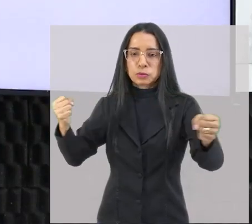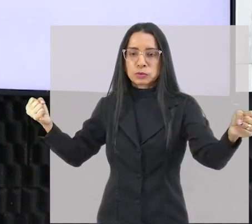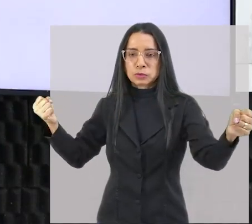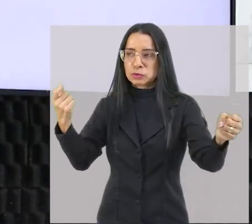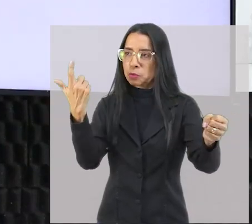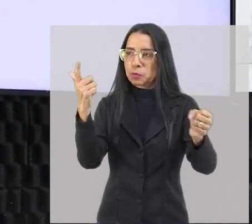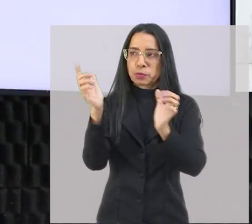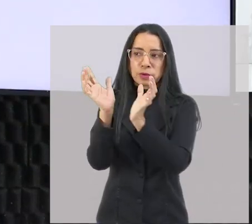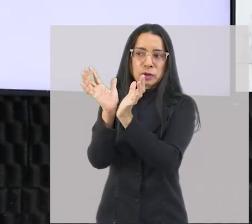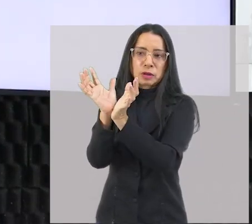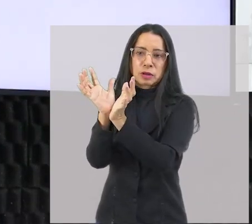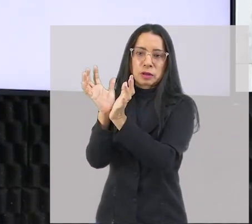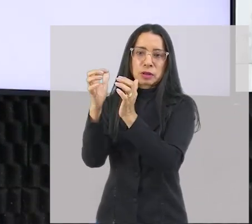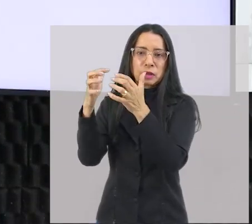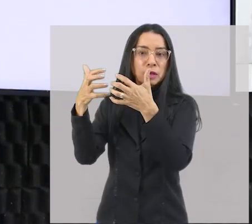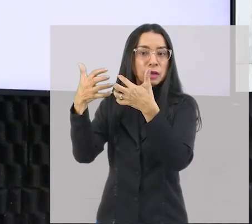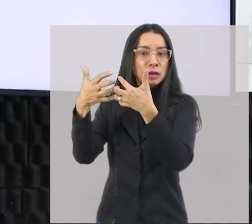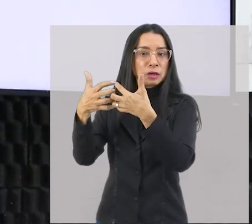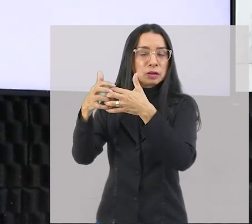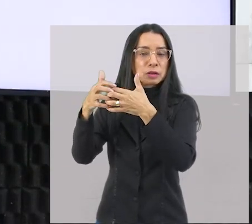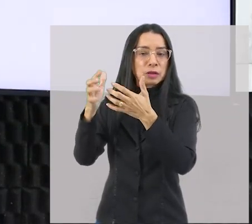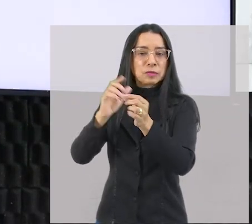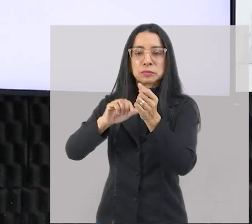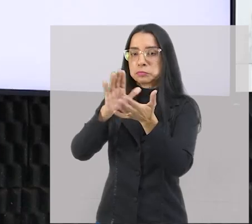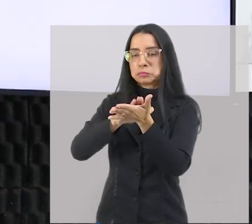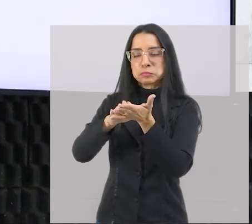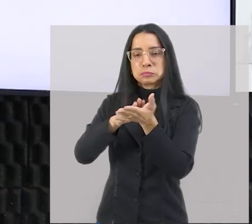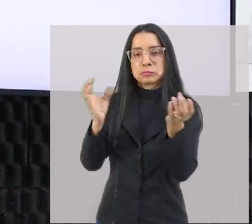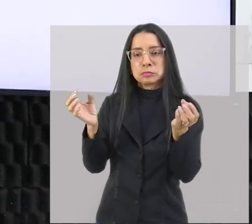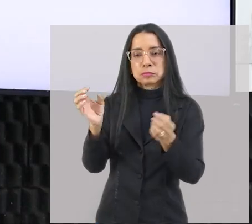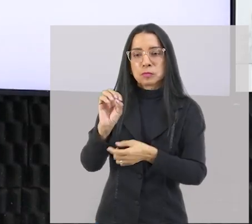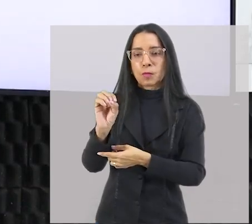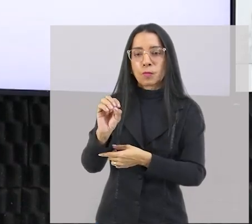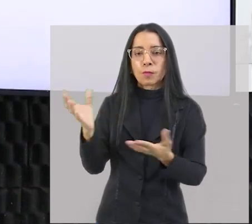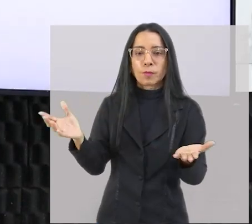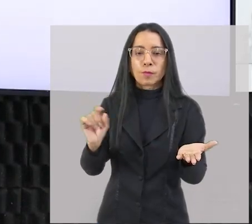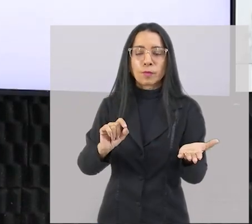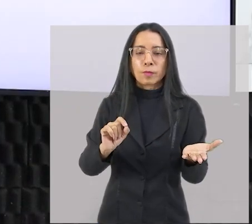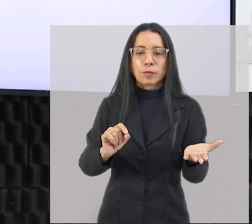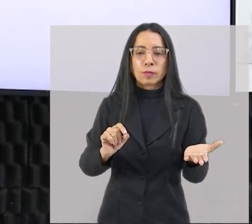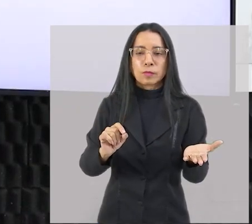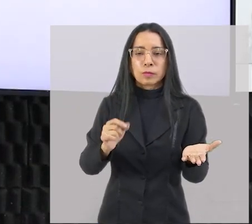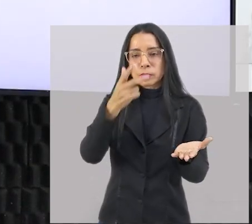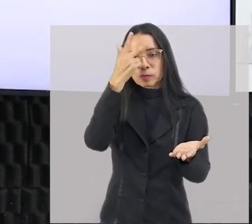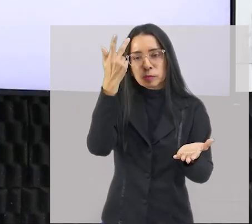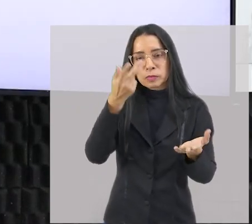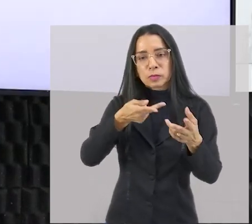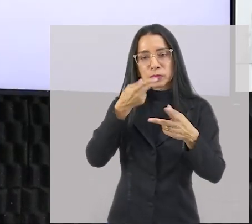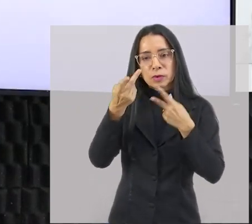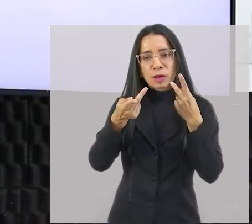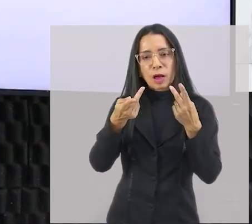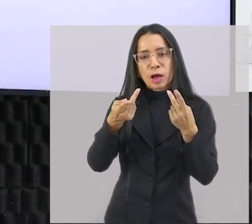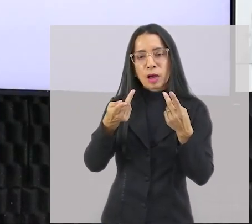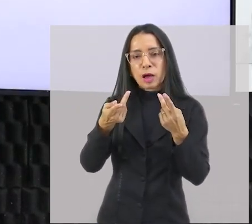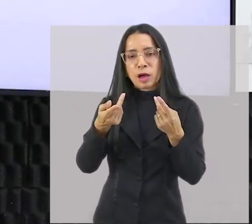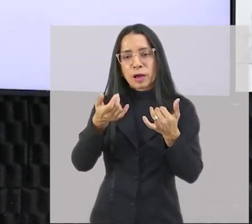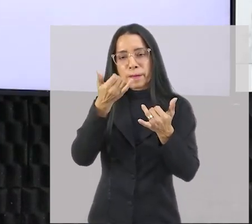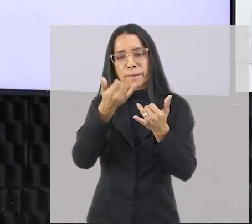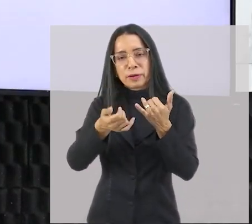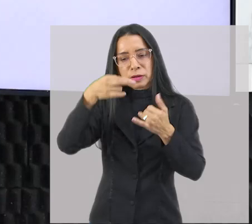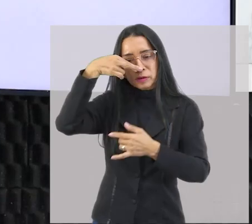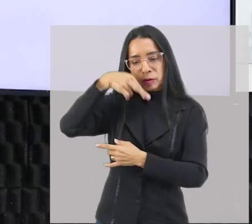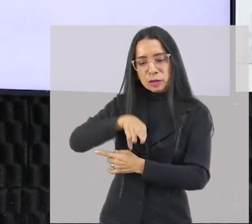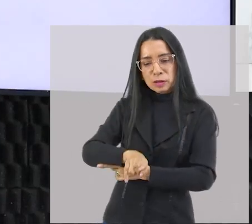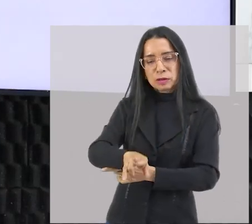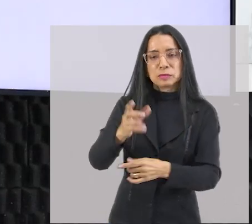sem cérebro. O autor Max Ernst. Professor, o que o senhor está vendo? Alguém me disse outro dia, parece um elefante. O que tu acha?